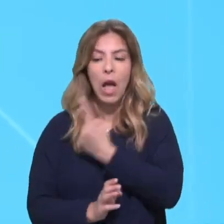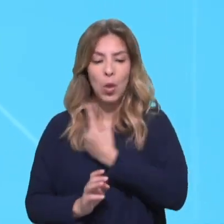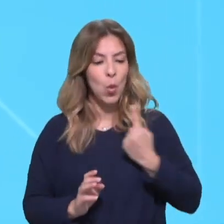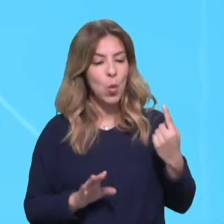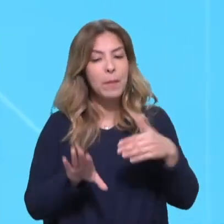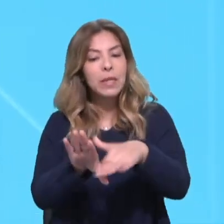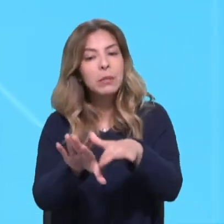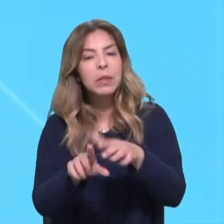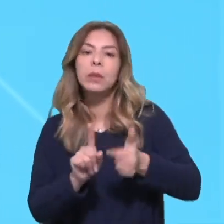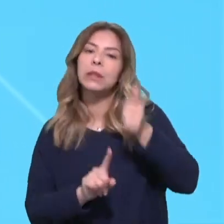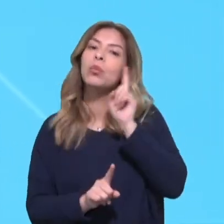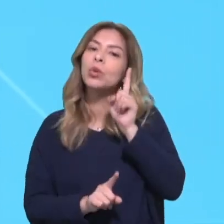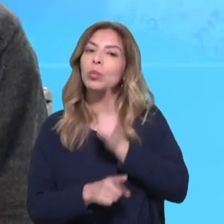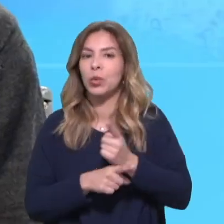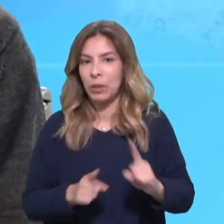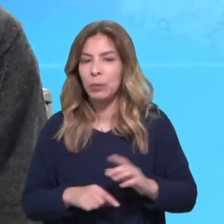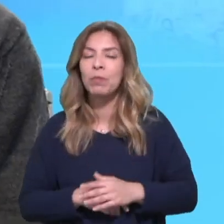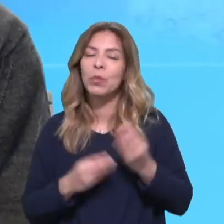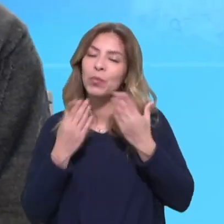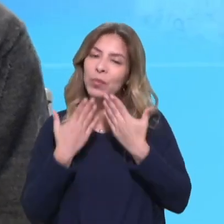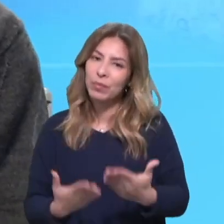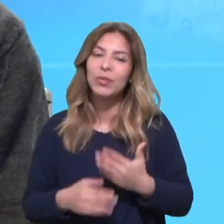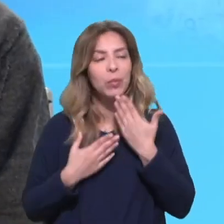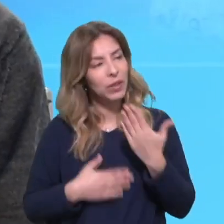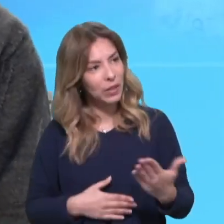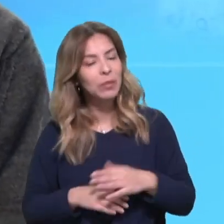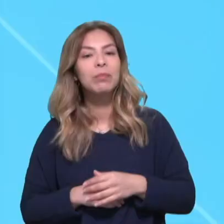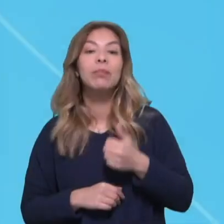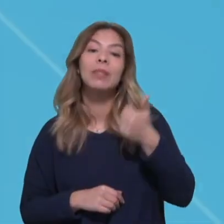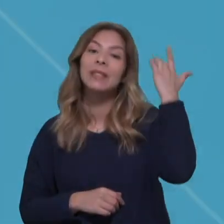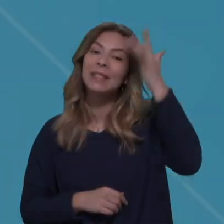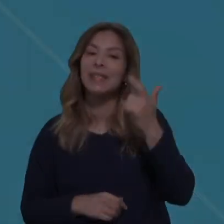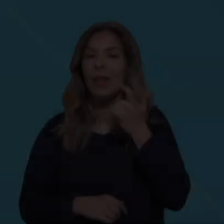nós nessas mesmas celebrações. Muito obrigada. Muito obrigado também. Obrigada. E uma Santa Páscoa. Obrigada, igualmente para si.